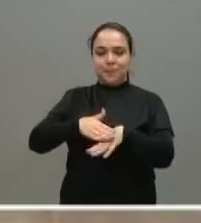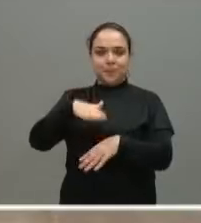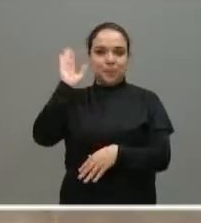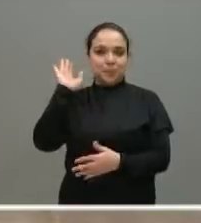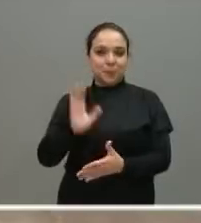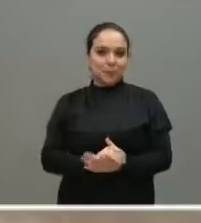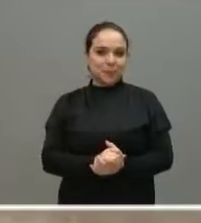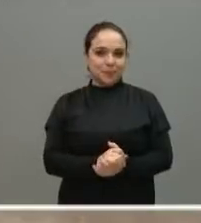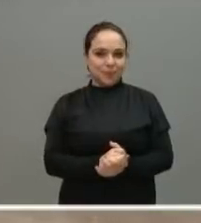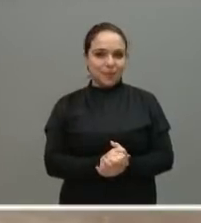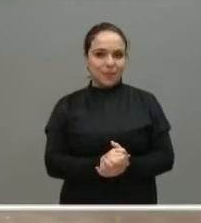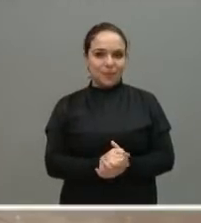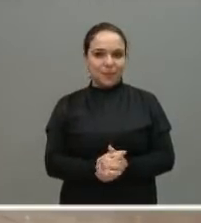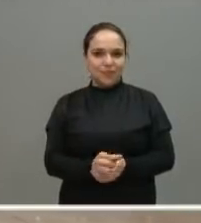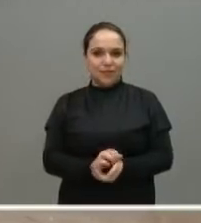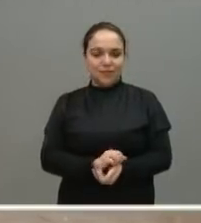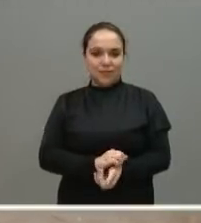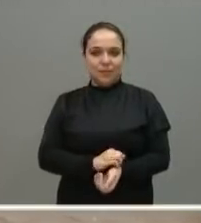É,